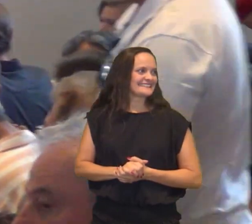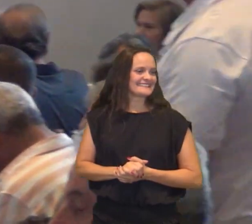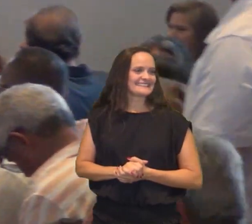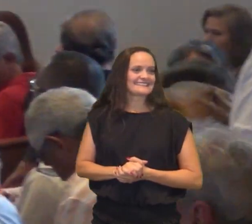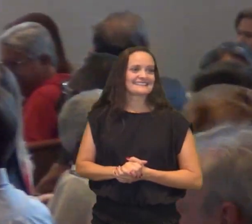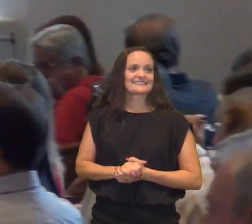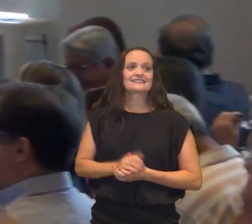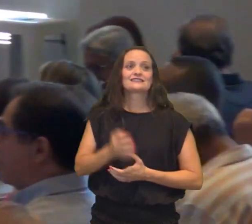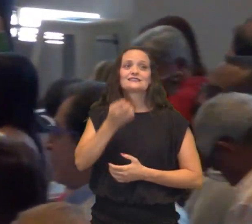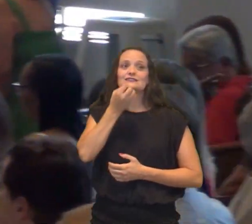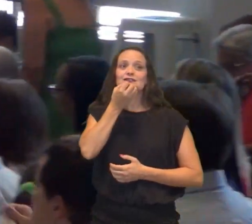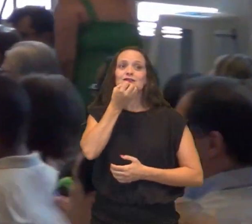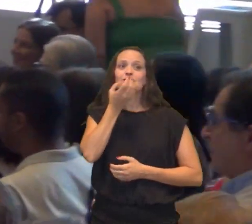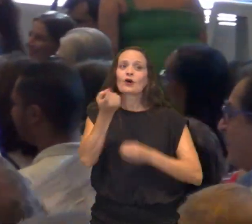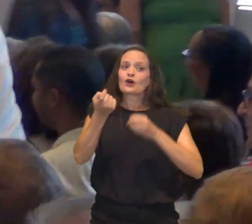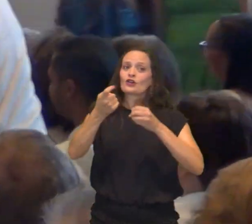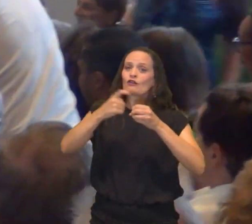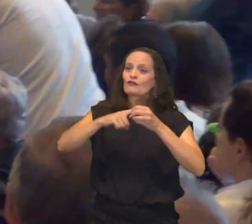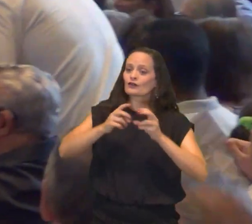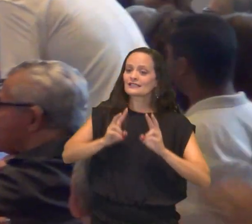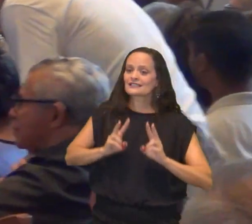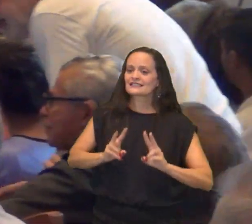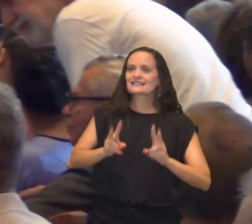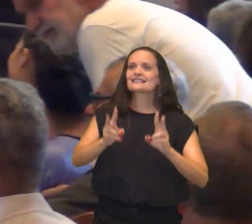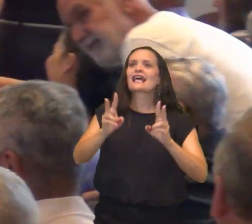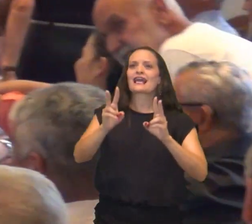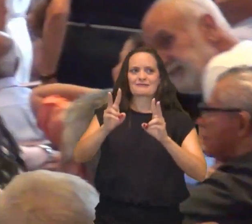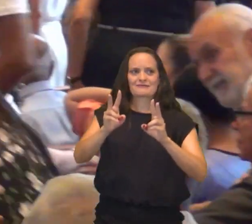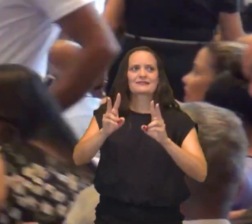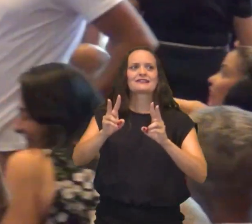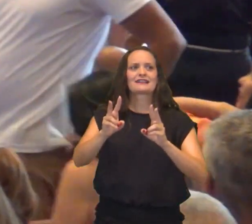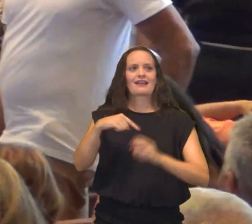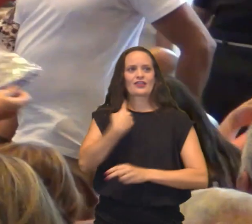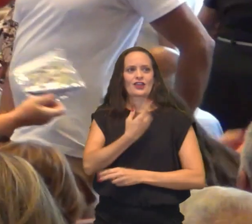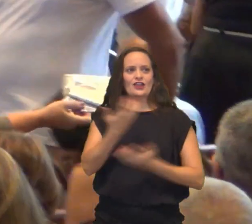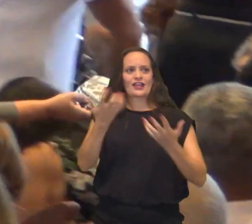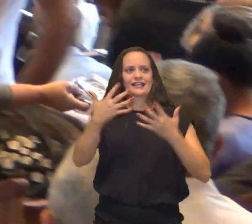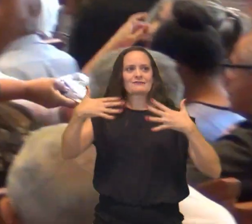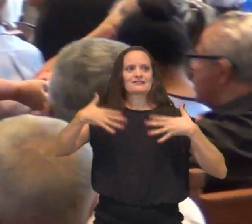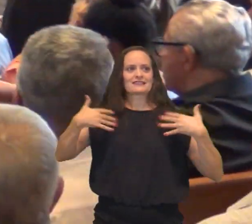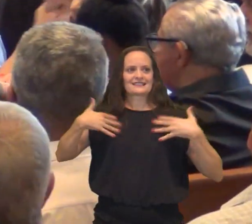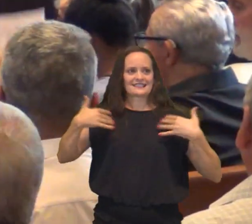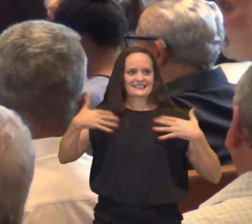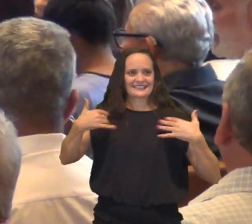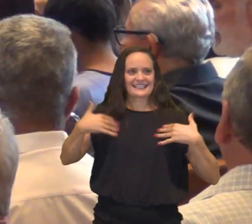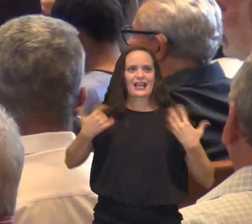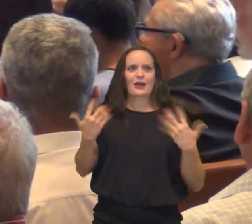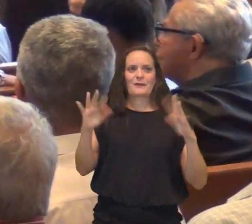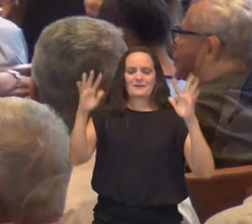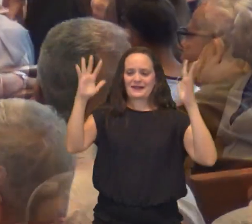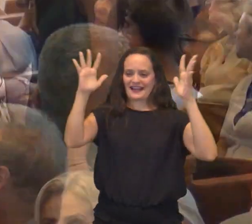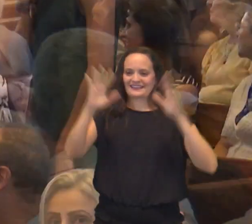E voltem, irmão, voltem para que assim juntos possamos celebrar ao Senhor, ao nosso Criador.